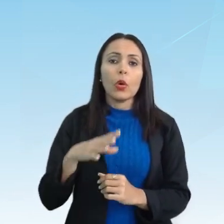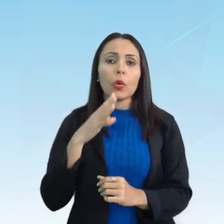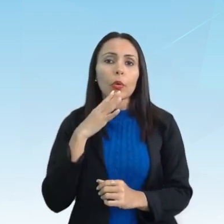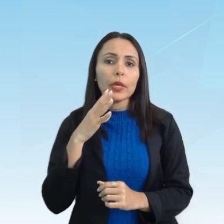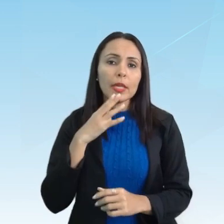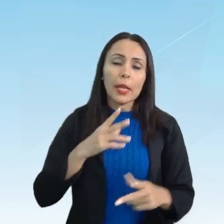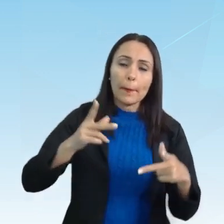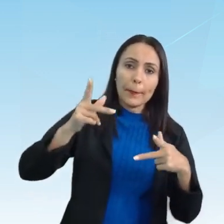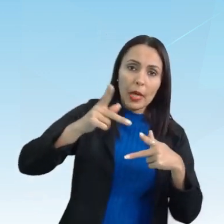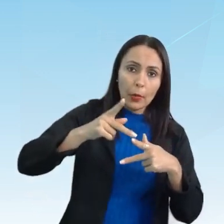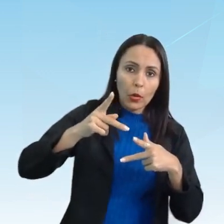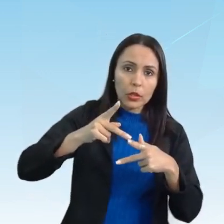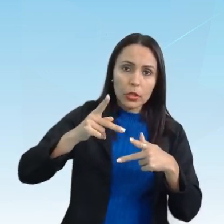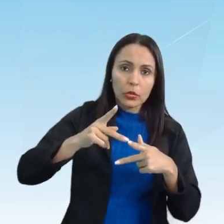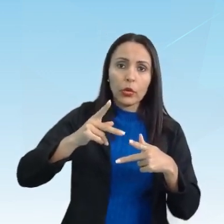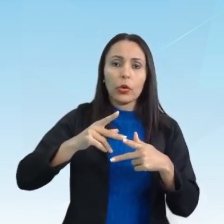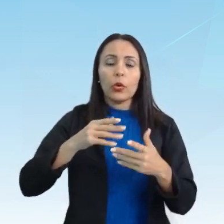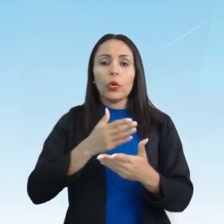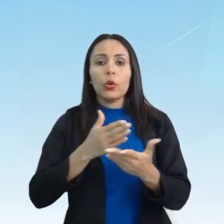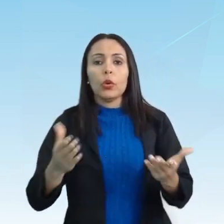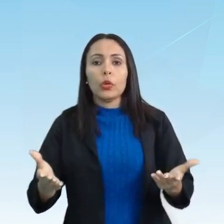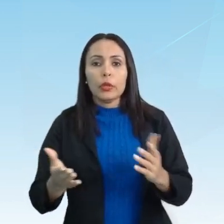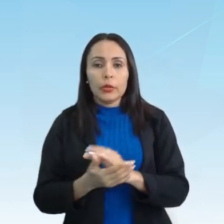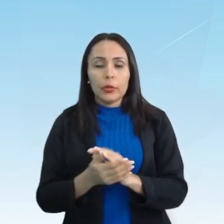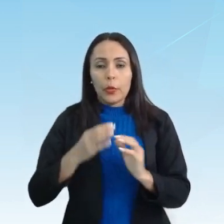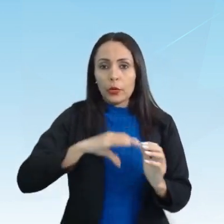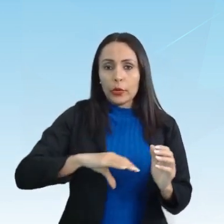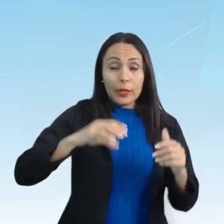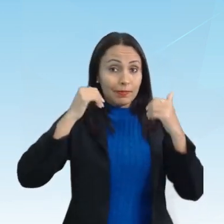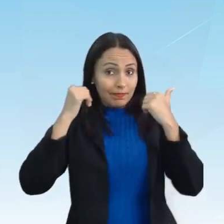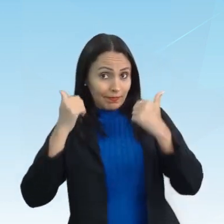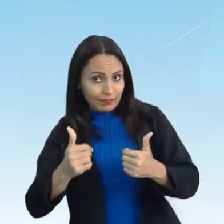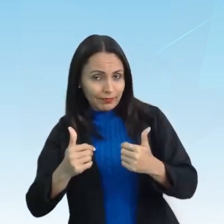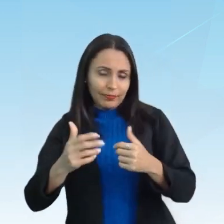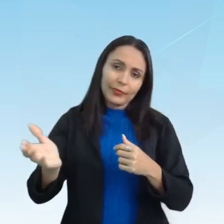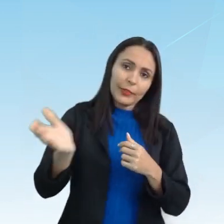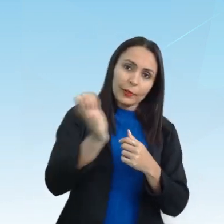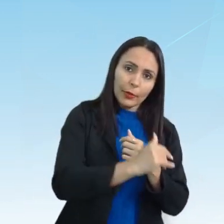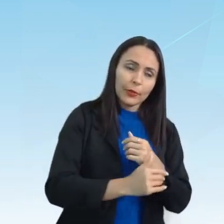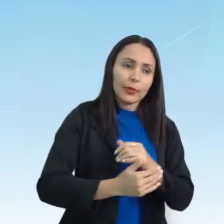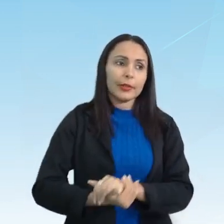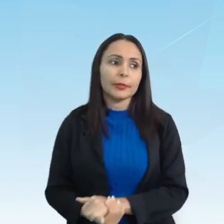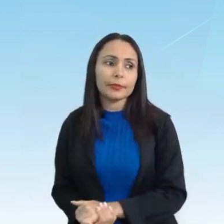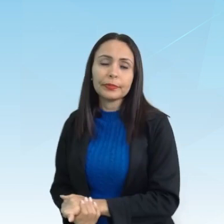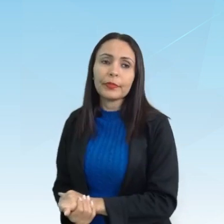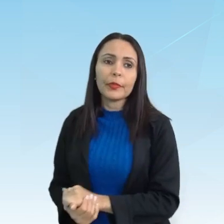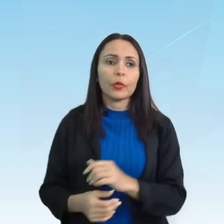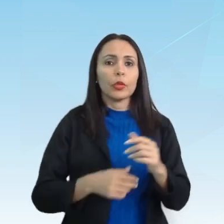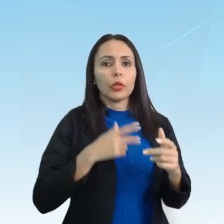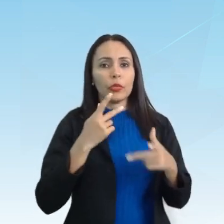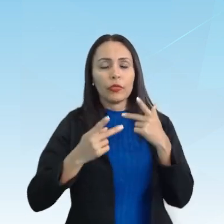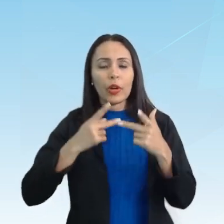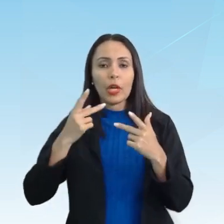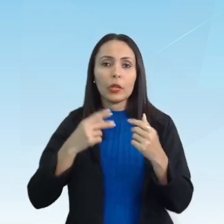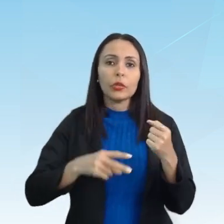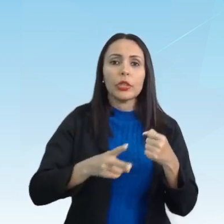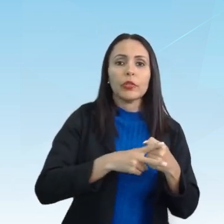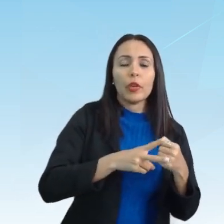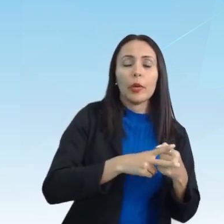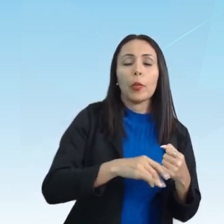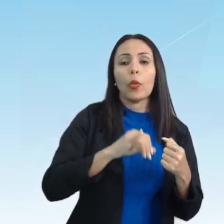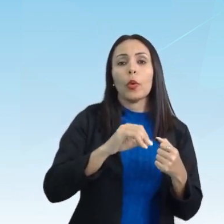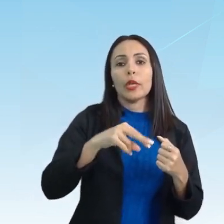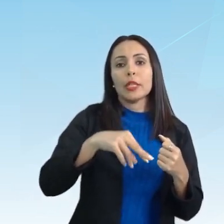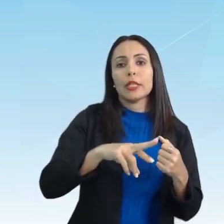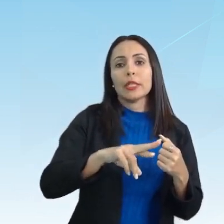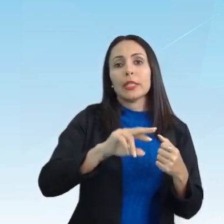preposições da língua portuguesa, certo? Que vamos conhecer. E quando eu falo em verbos intransitivos,